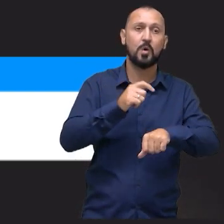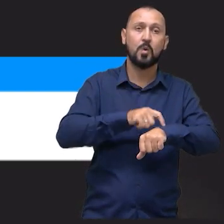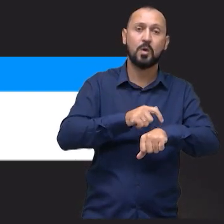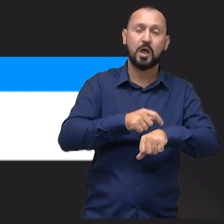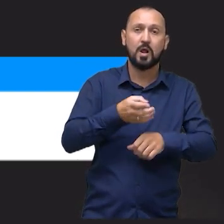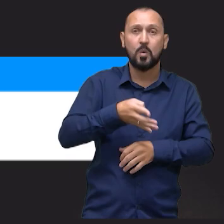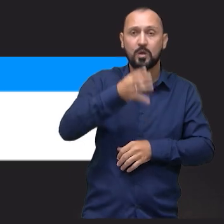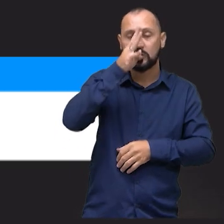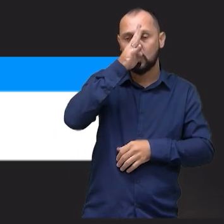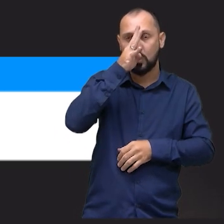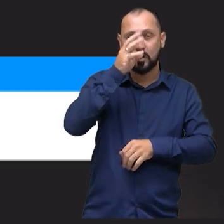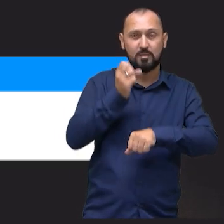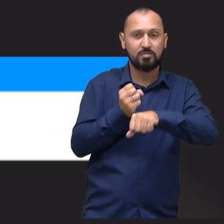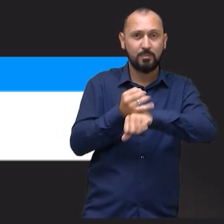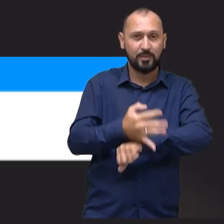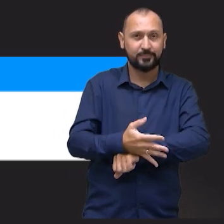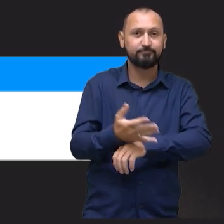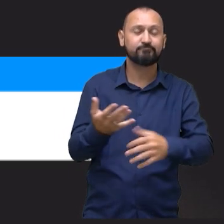às